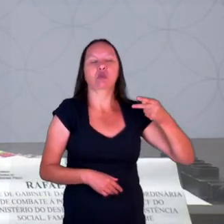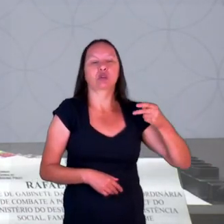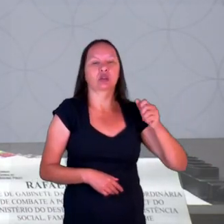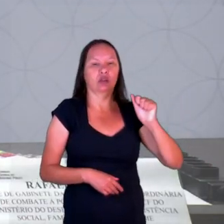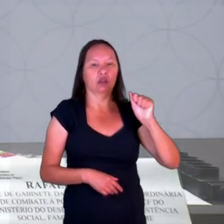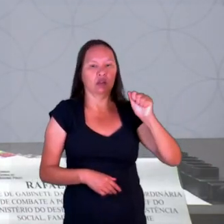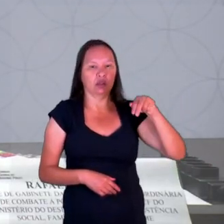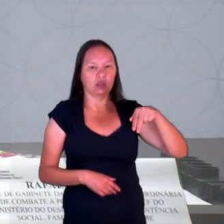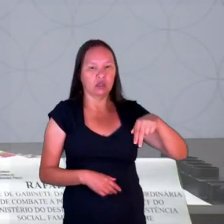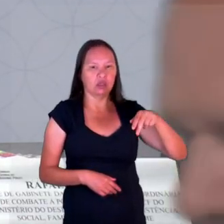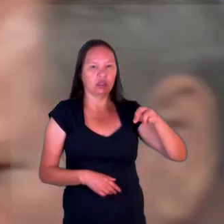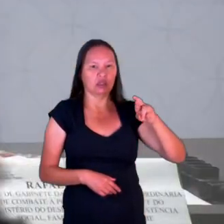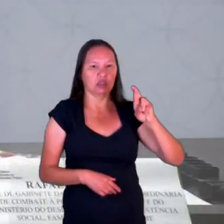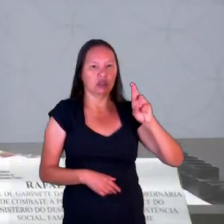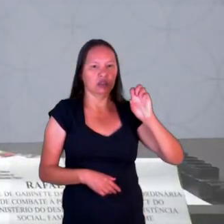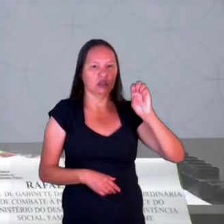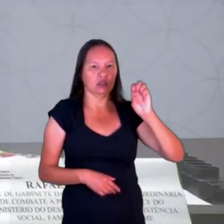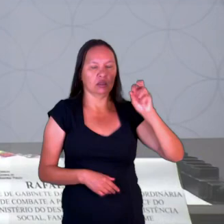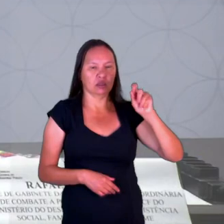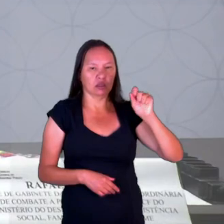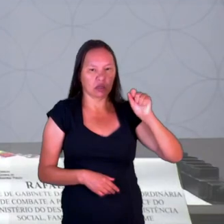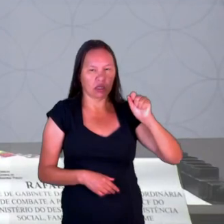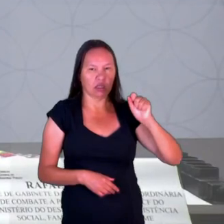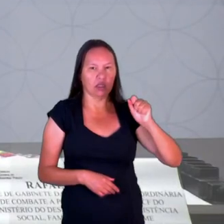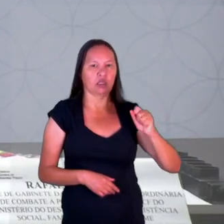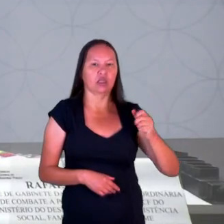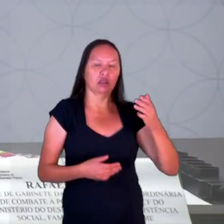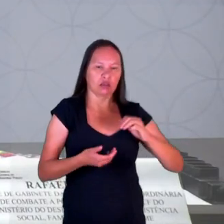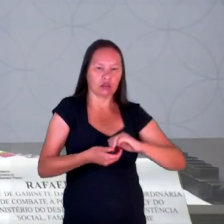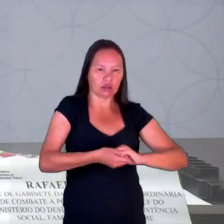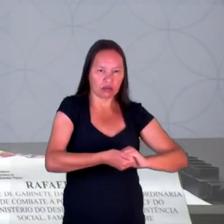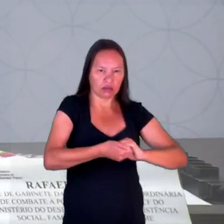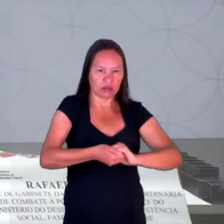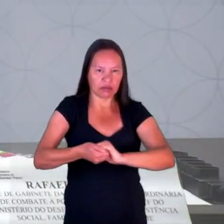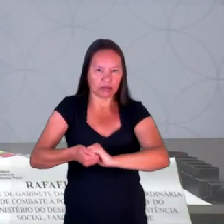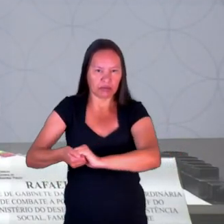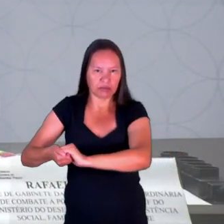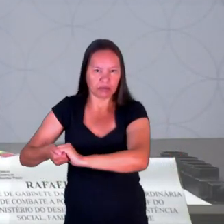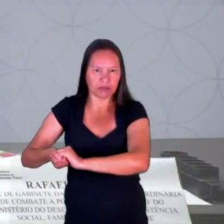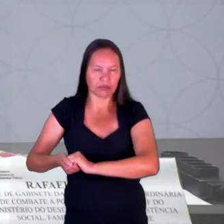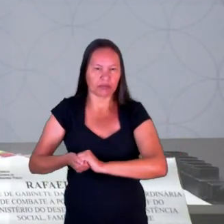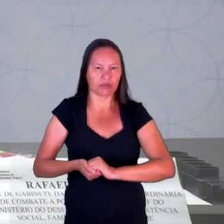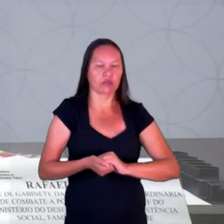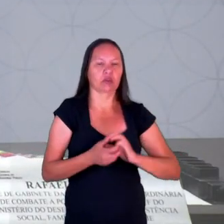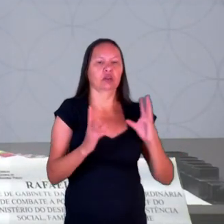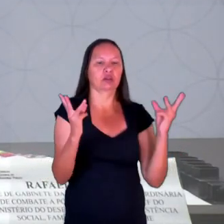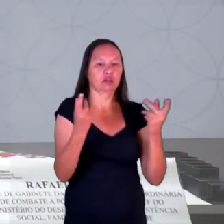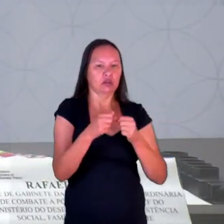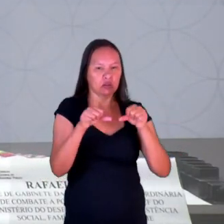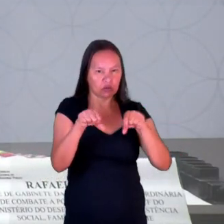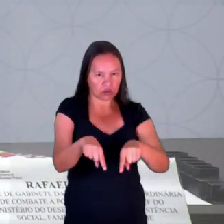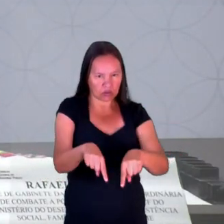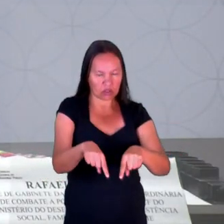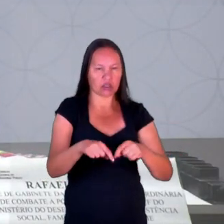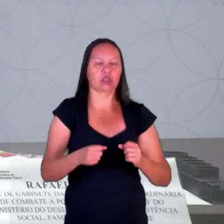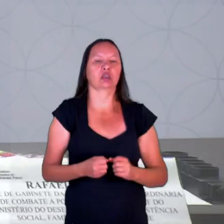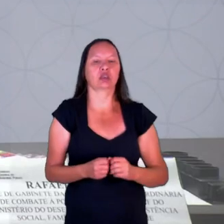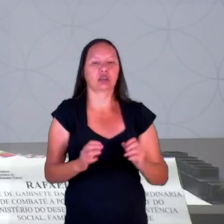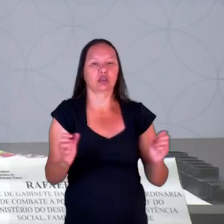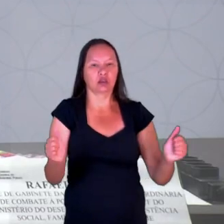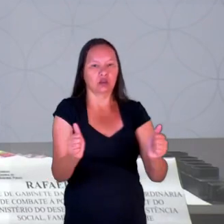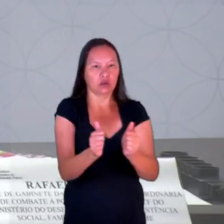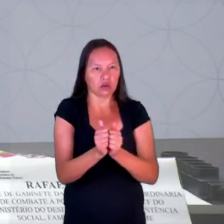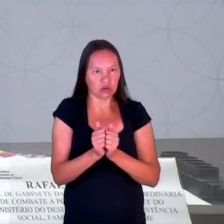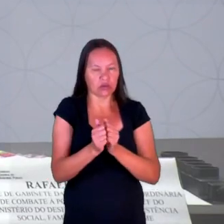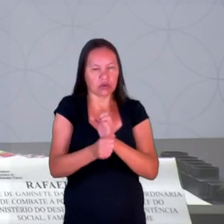Teixeira de Souza eh em nome de quem eu estendo meus cumprimentos aos demais eh participantes presentes também aqueles que nos acompanham de